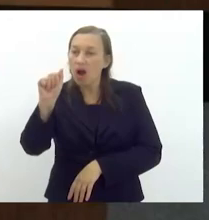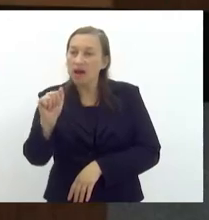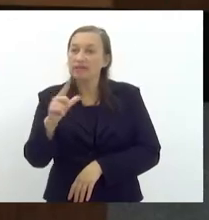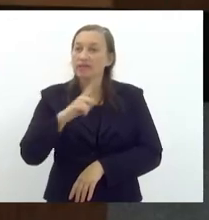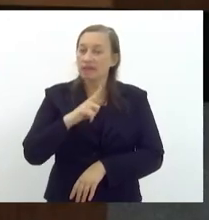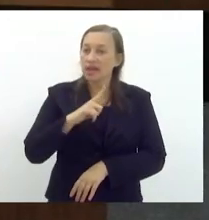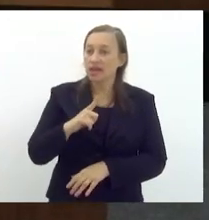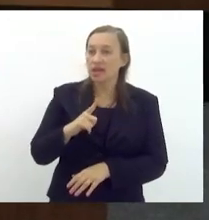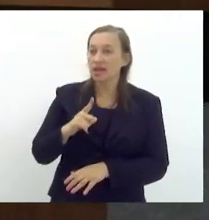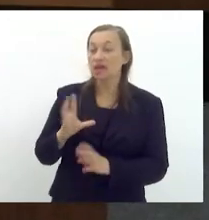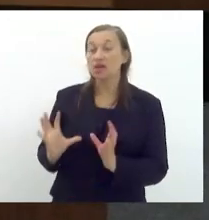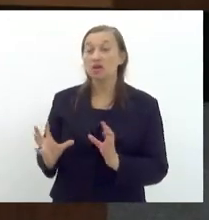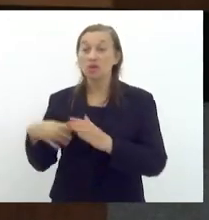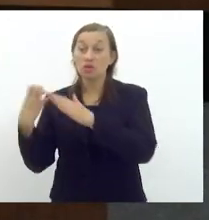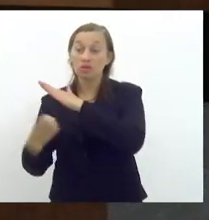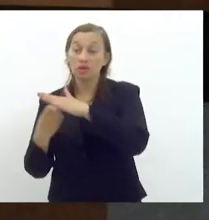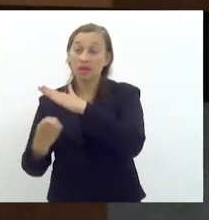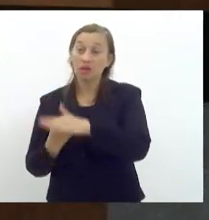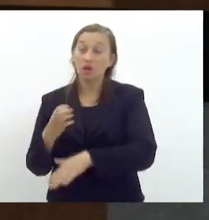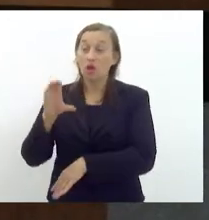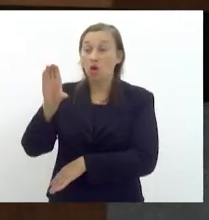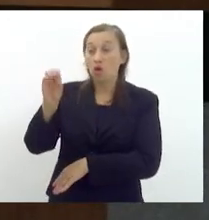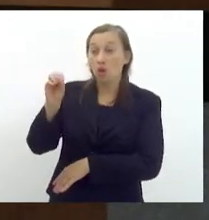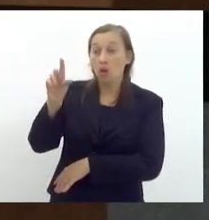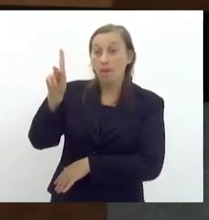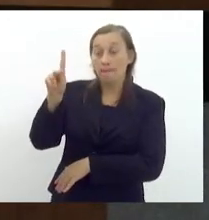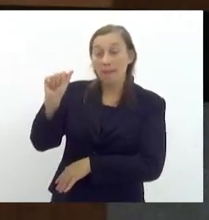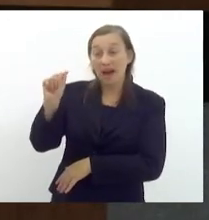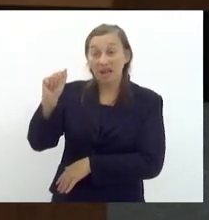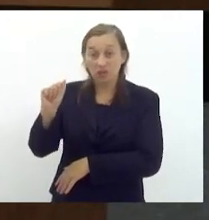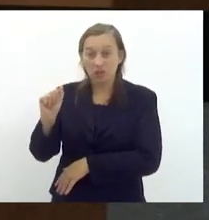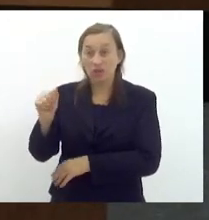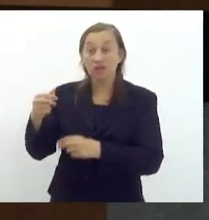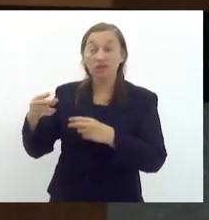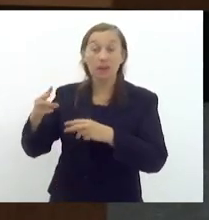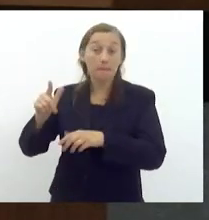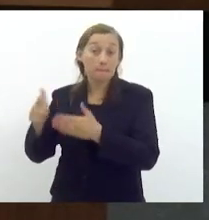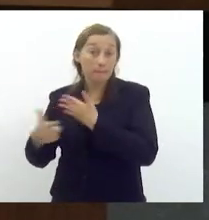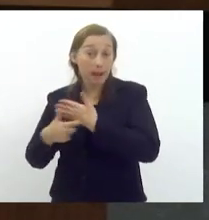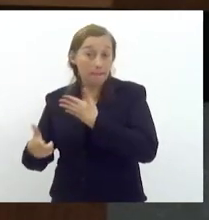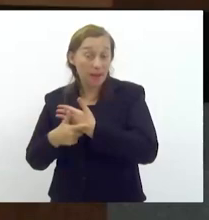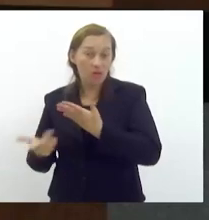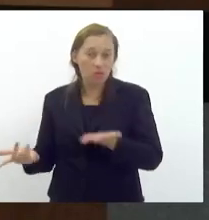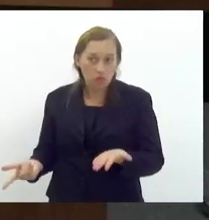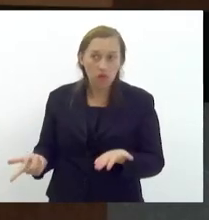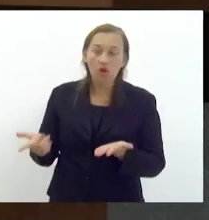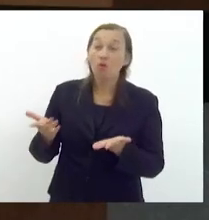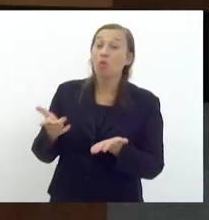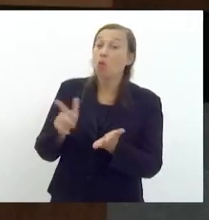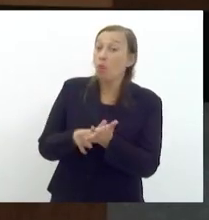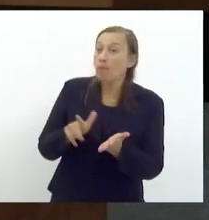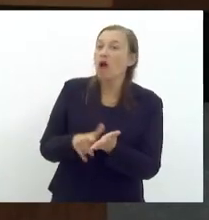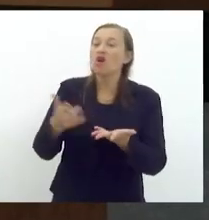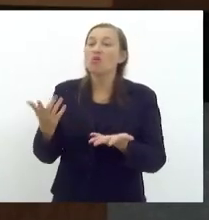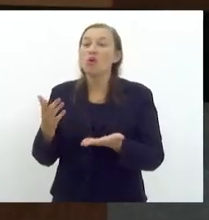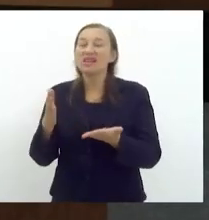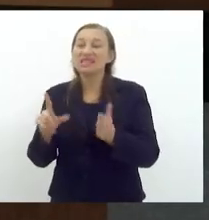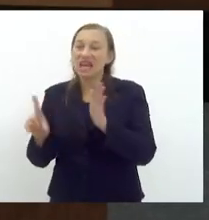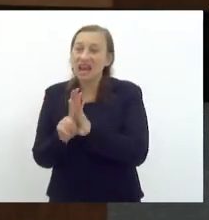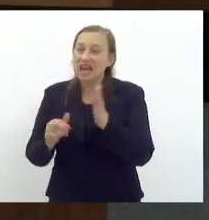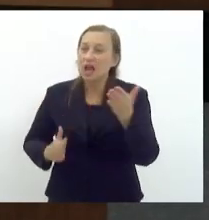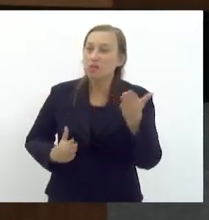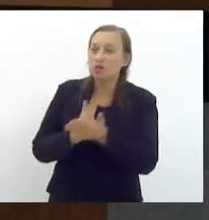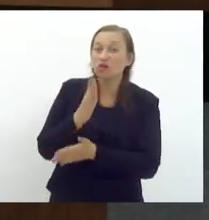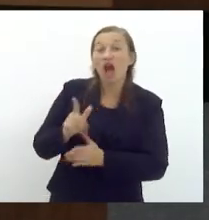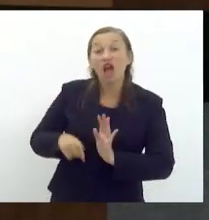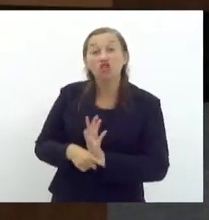companhia paduanse de papel nós passamos agora com essa lei aprovada ajudar o produtor